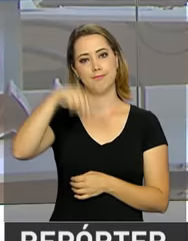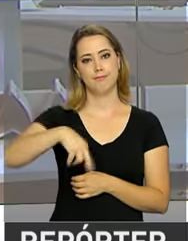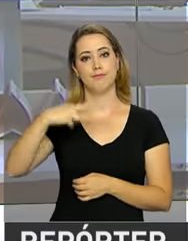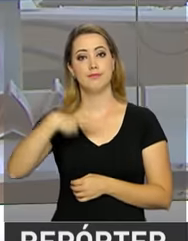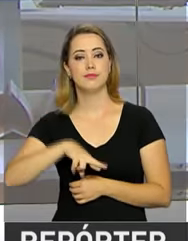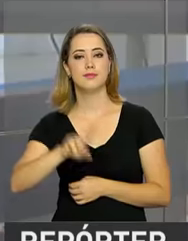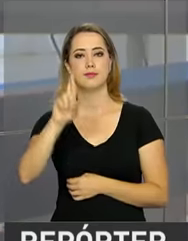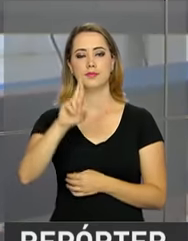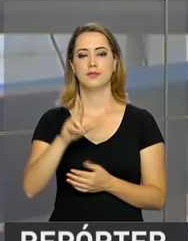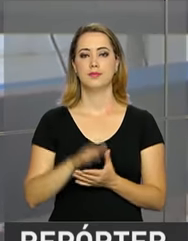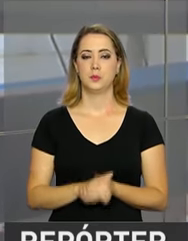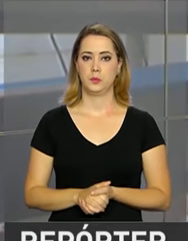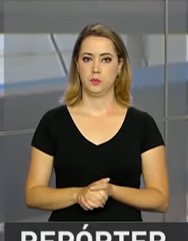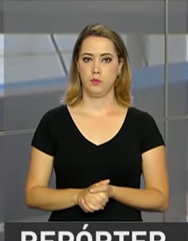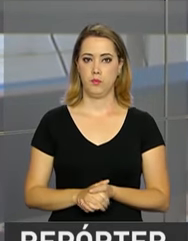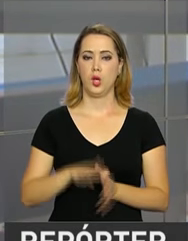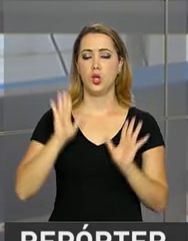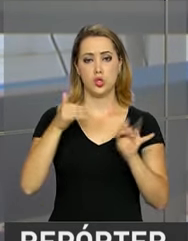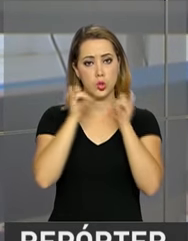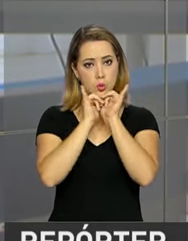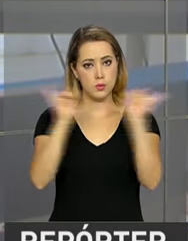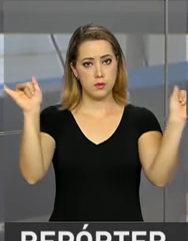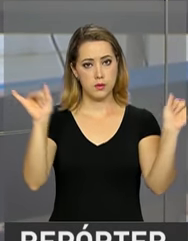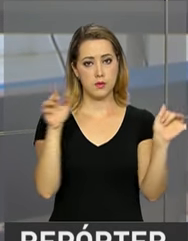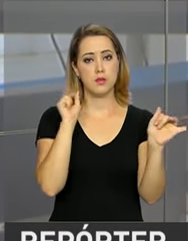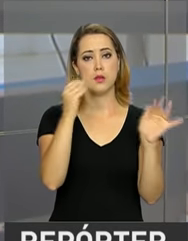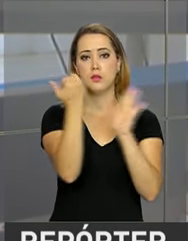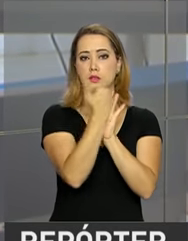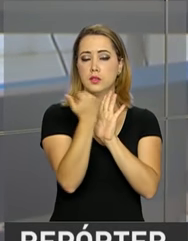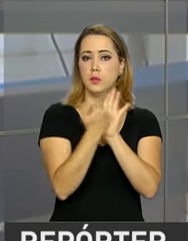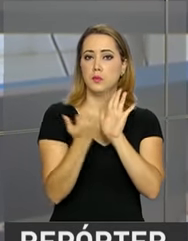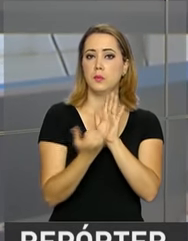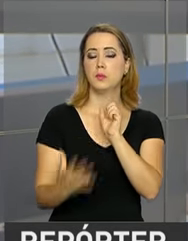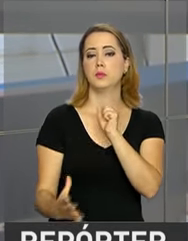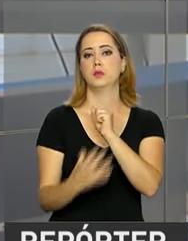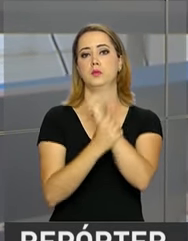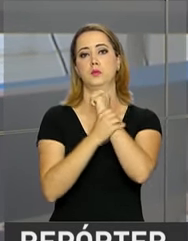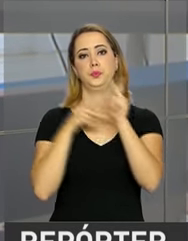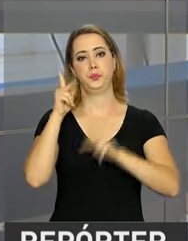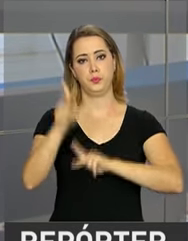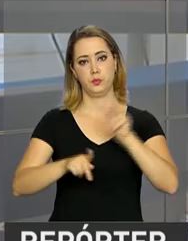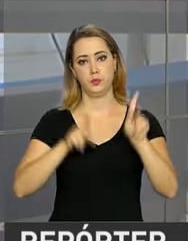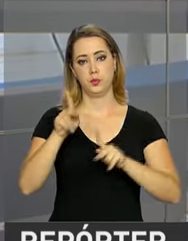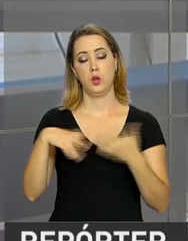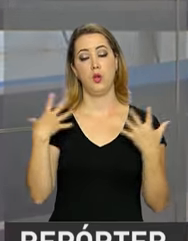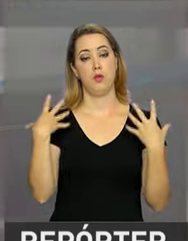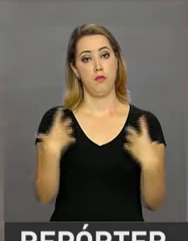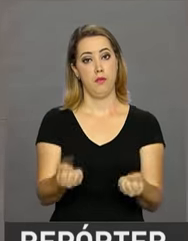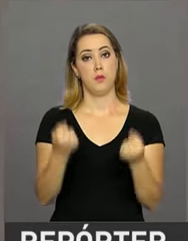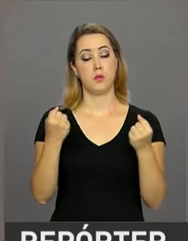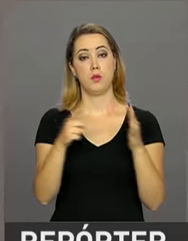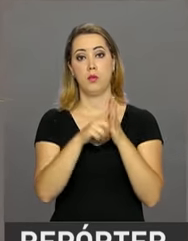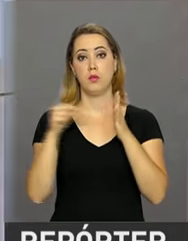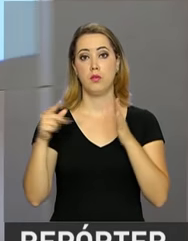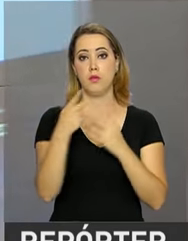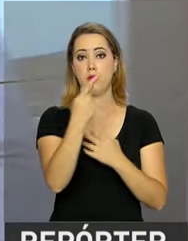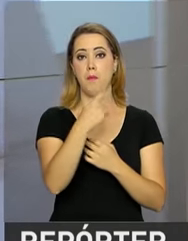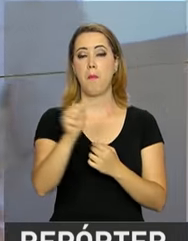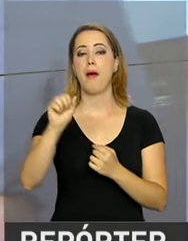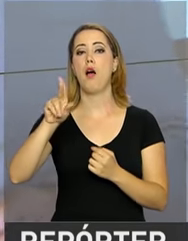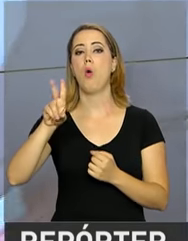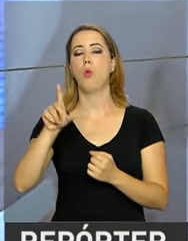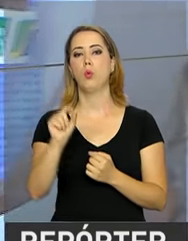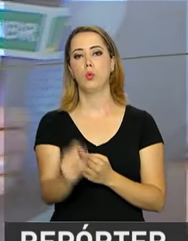Repórter NBR. Foi anunciado agora a pouco o Plano Nacional de Segurança Pública. Nós vamos ao vivo com o repórter Paulo